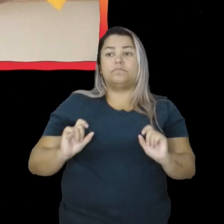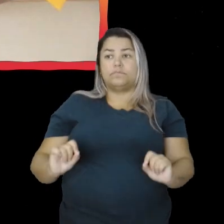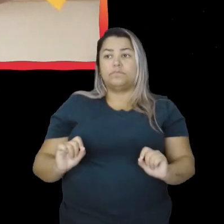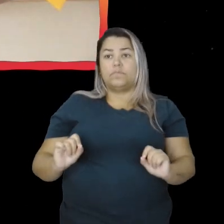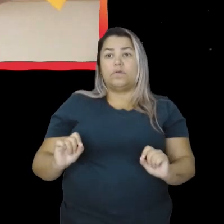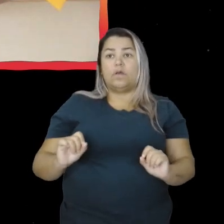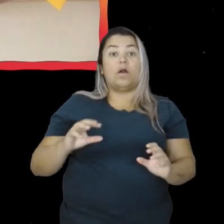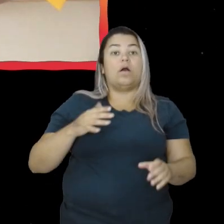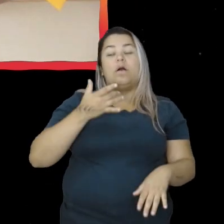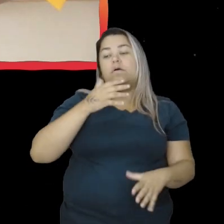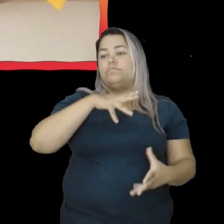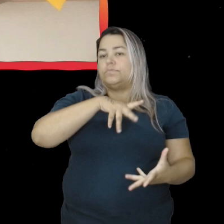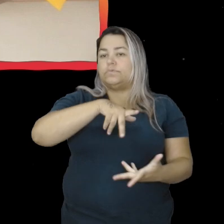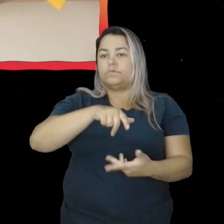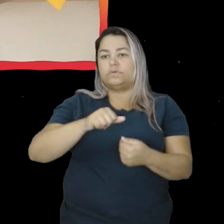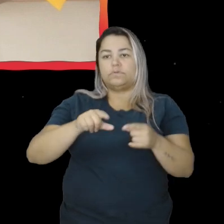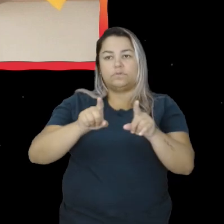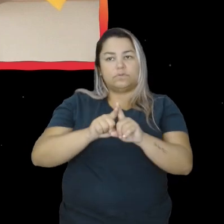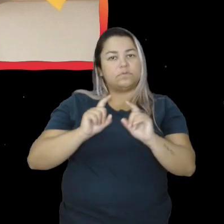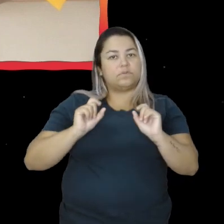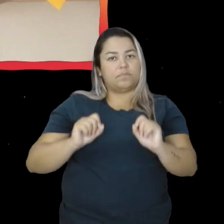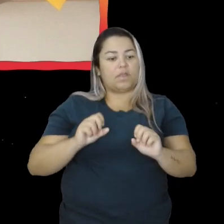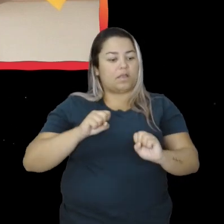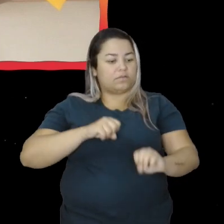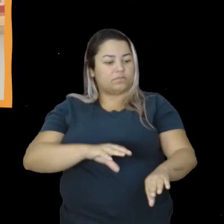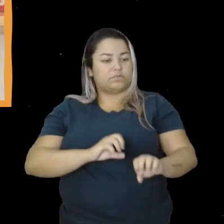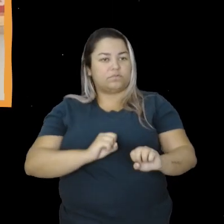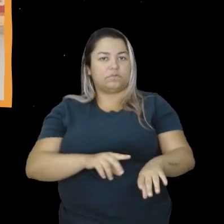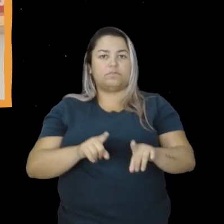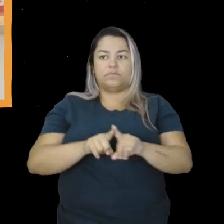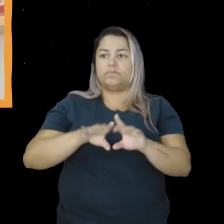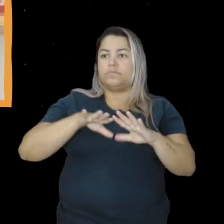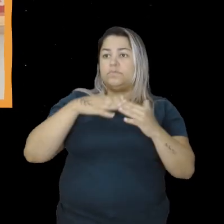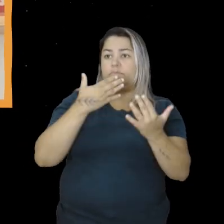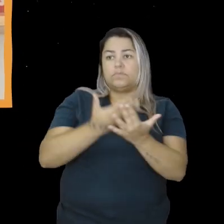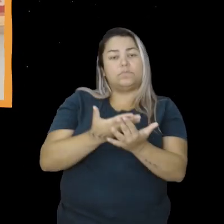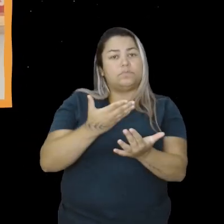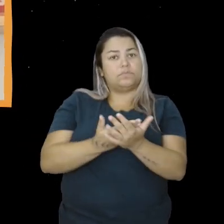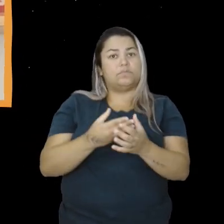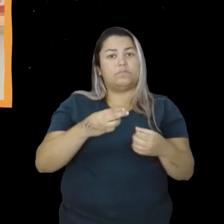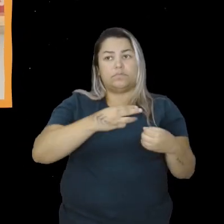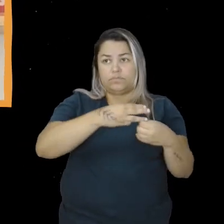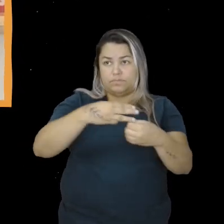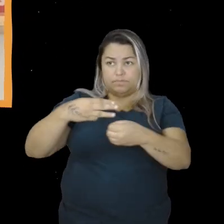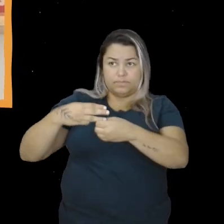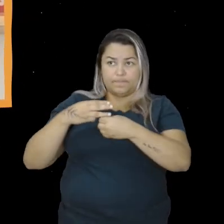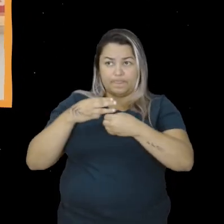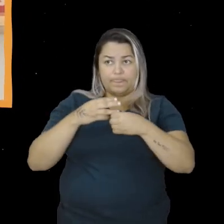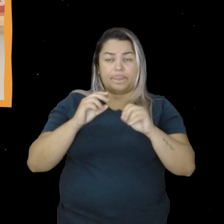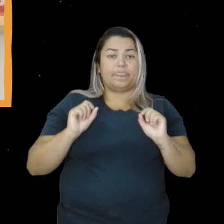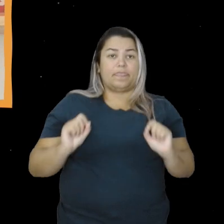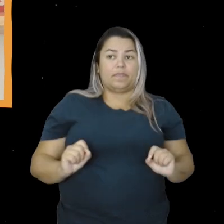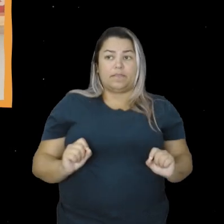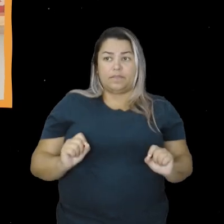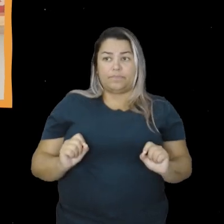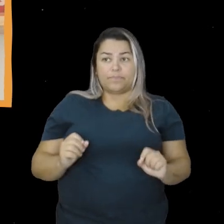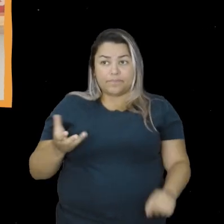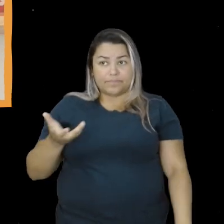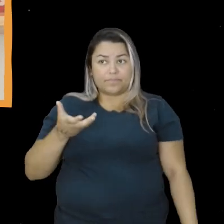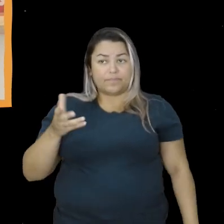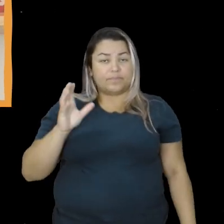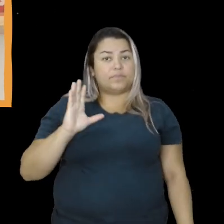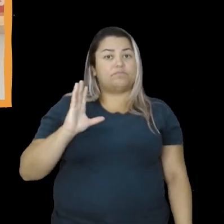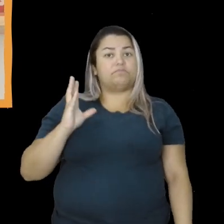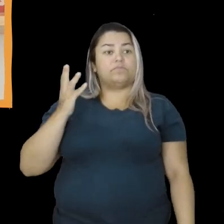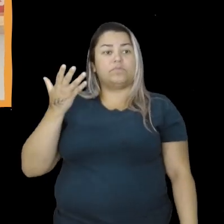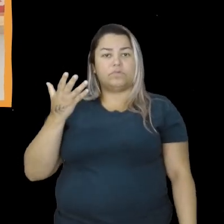projeto que legisla sobre a educação e sobre as escolas, né? O Conselho Municipal de Educação criou uma resolução